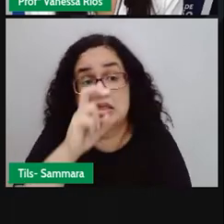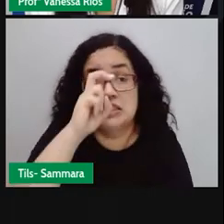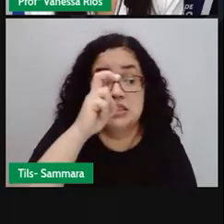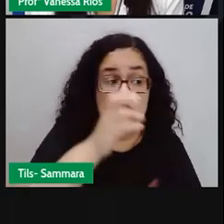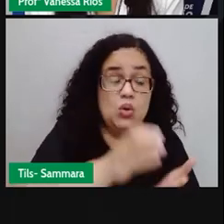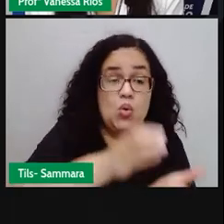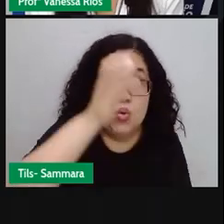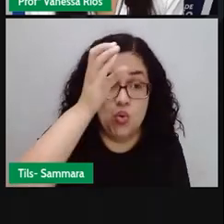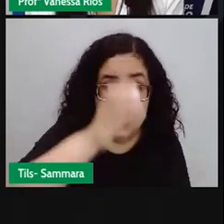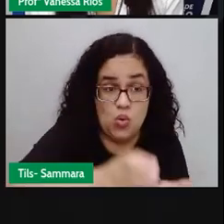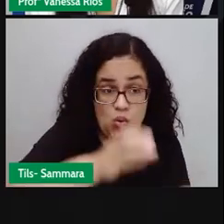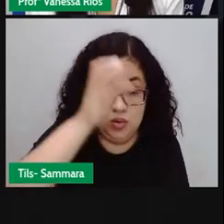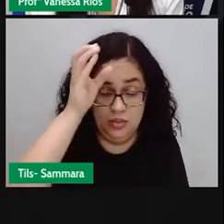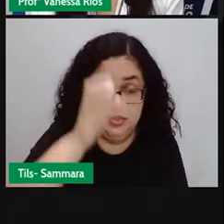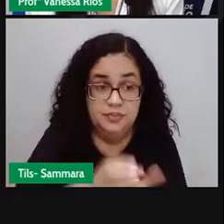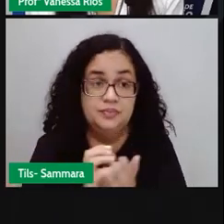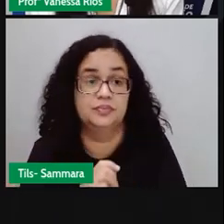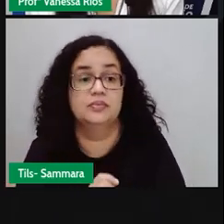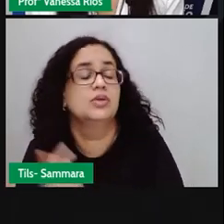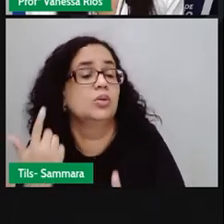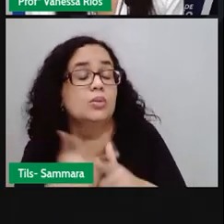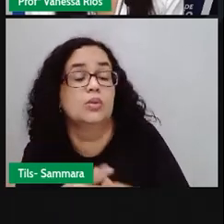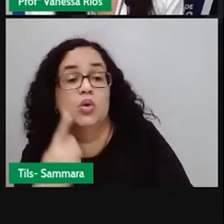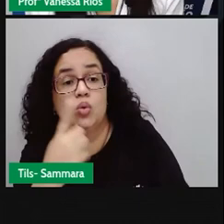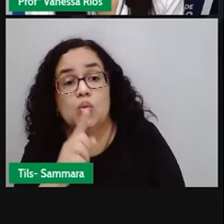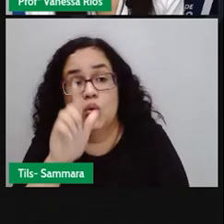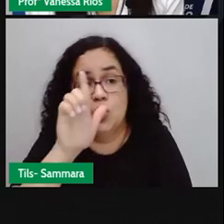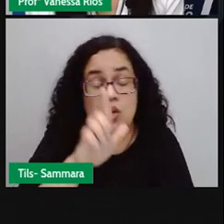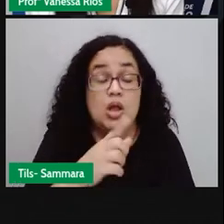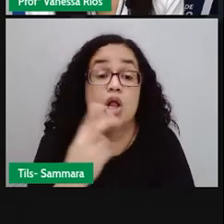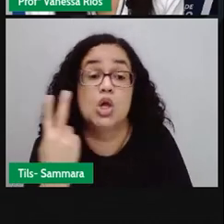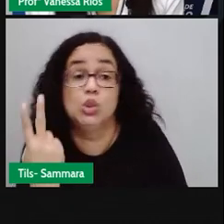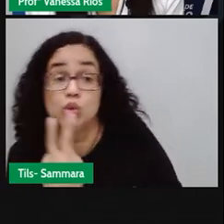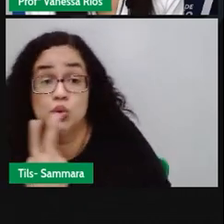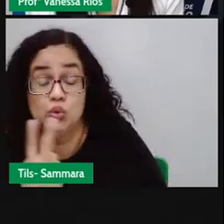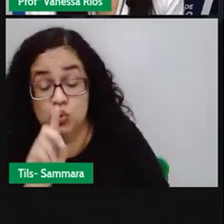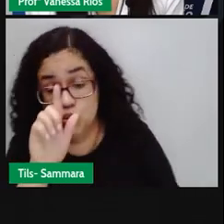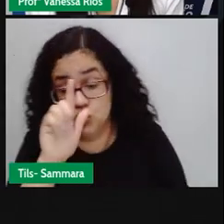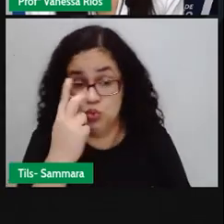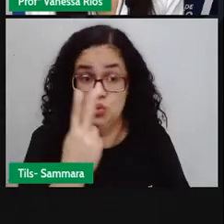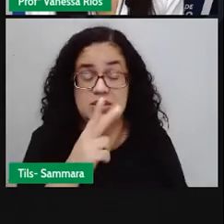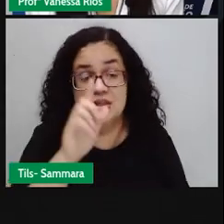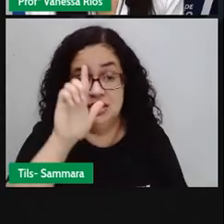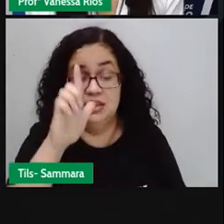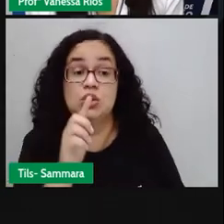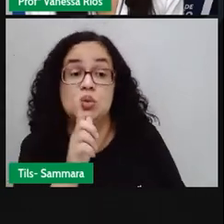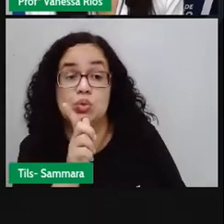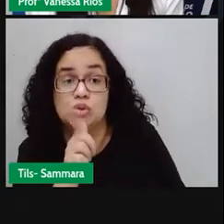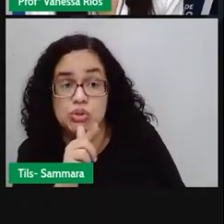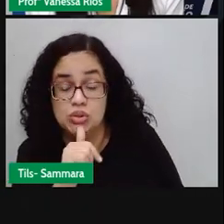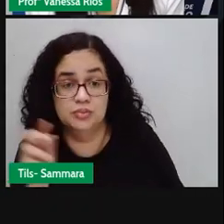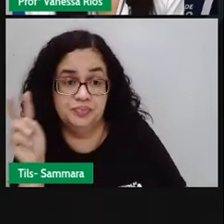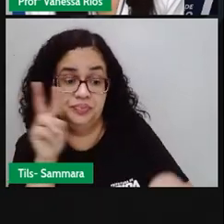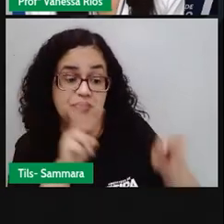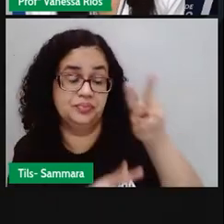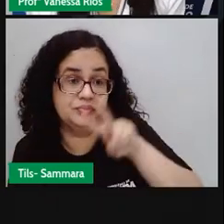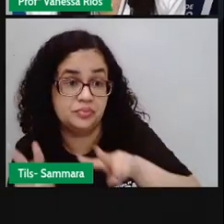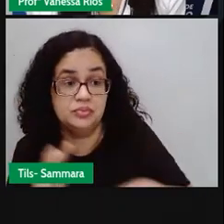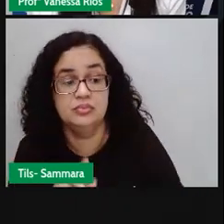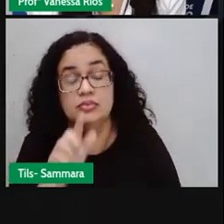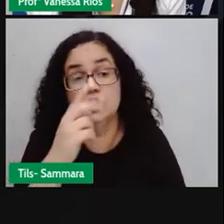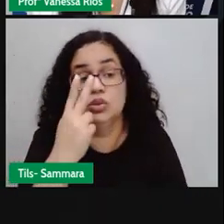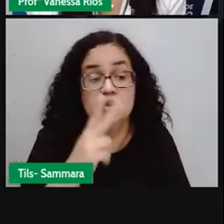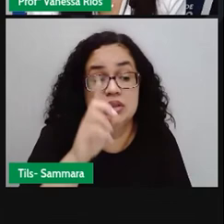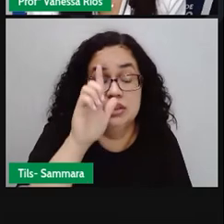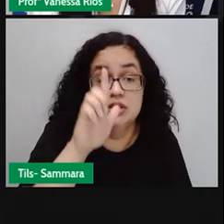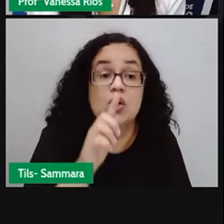copos. Mas o problema não me dá um litro, o problema me dá 2 litros de água. Então, eu vou observar. 2